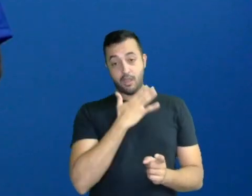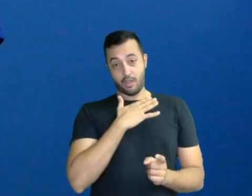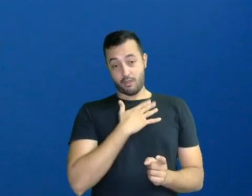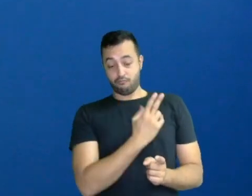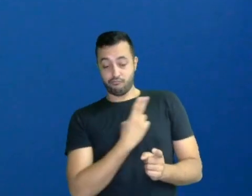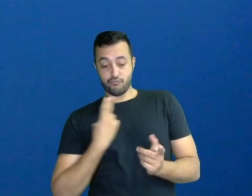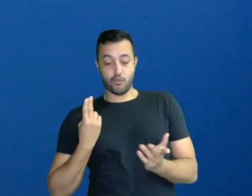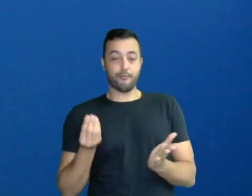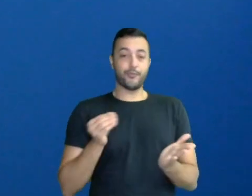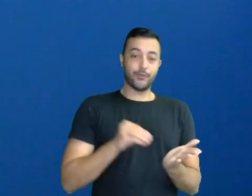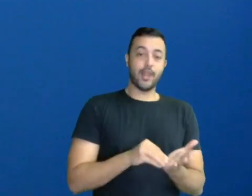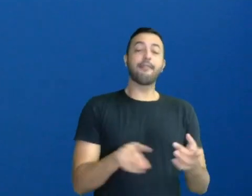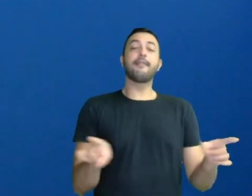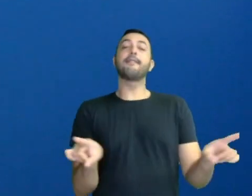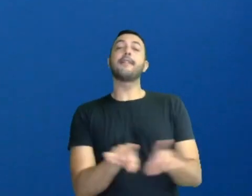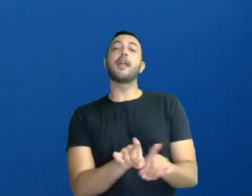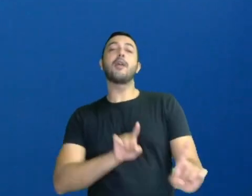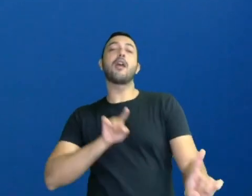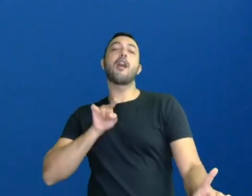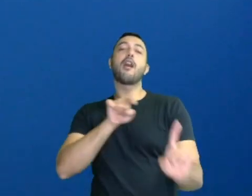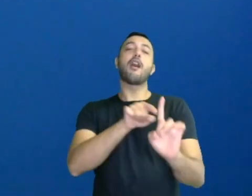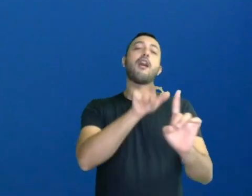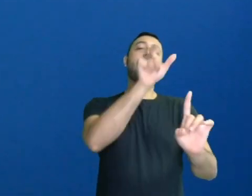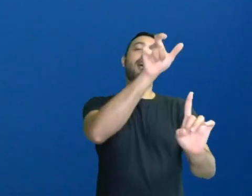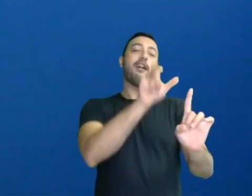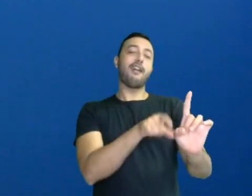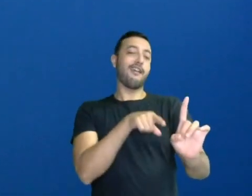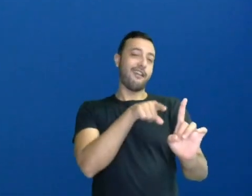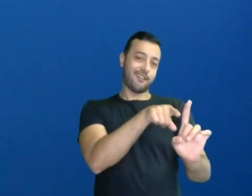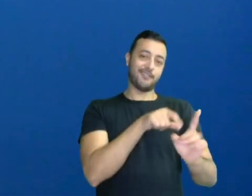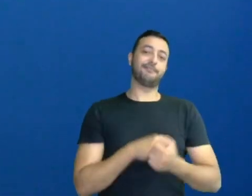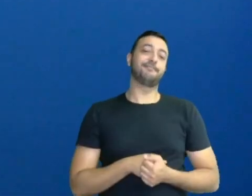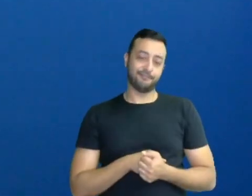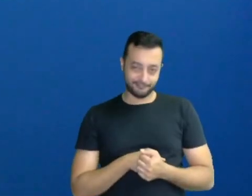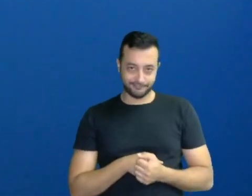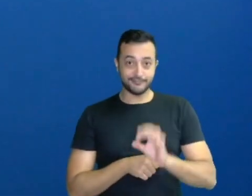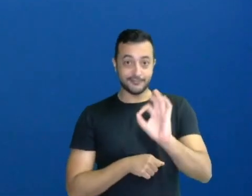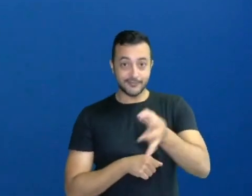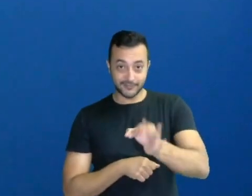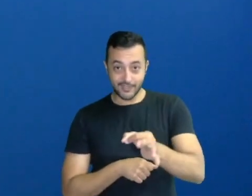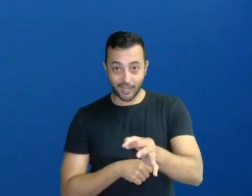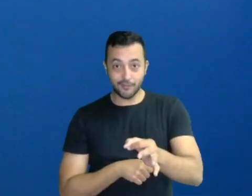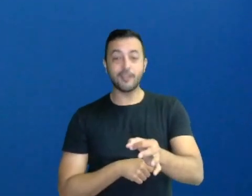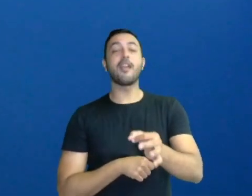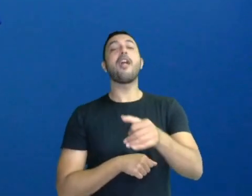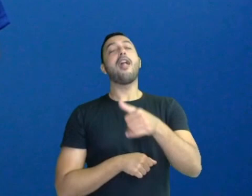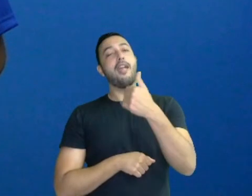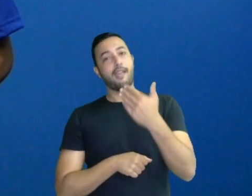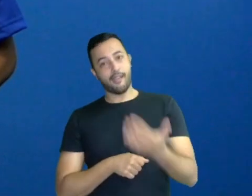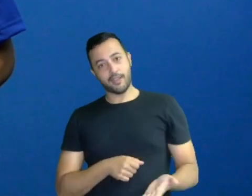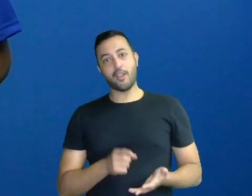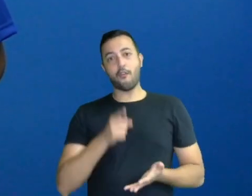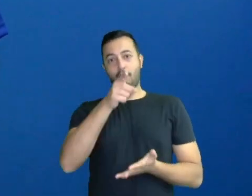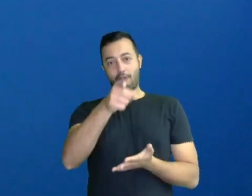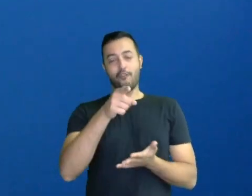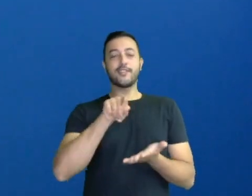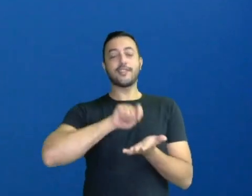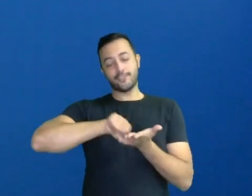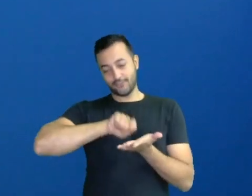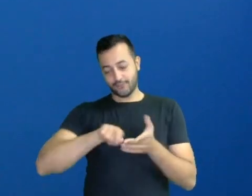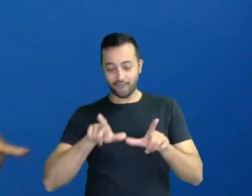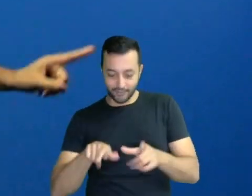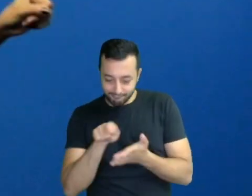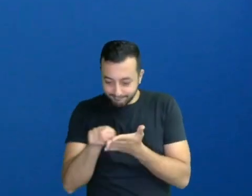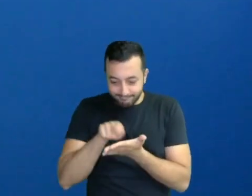pessoa que manda e o destinatário a pessoa que vai receber Tá certo pessoal Então quando vocês fizerem